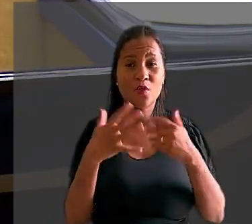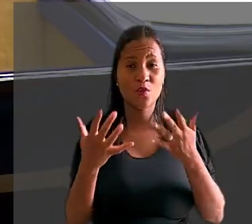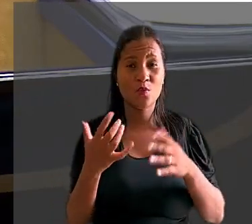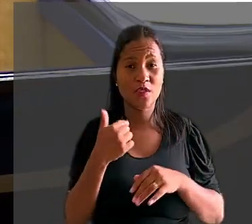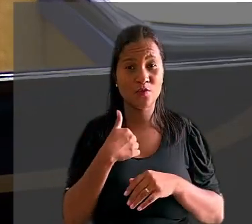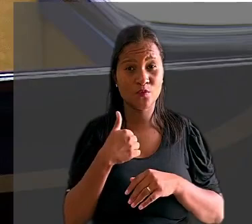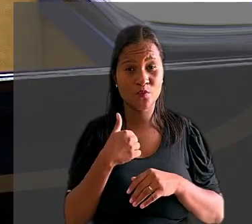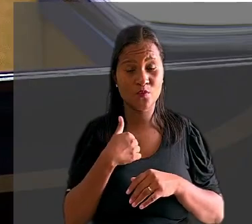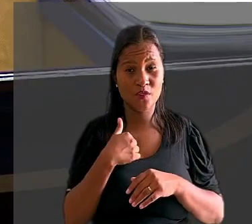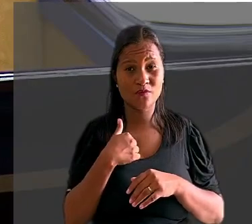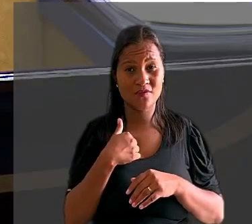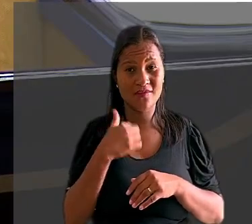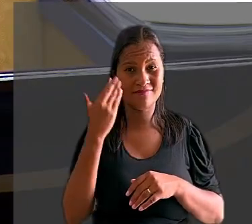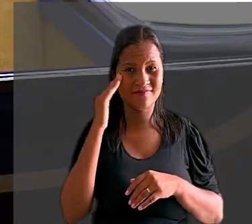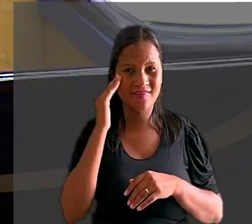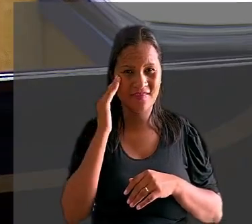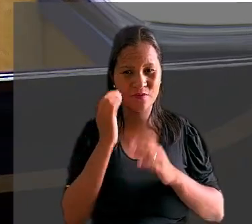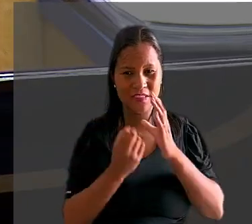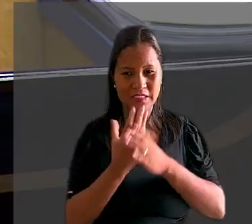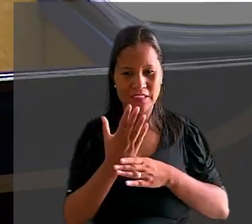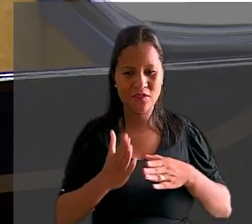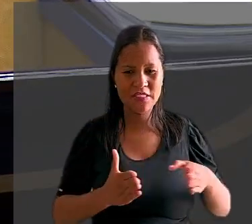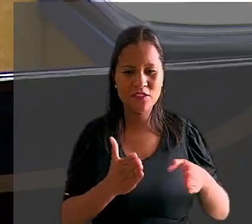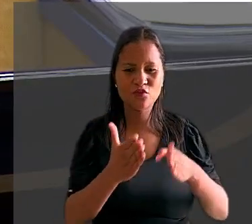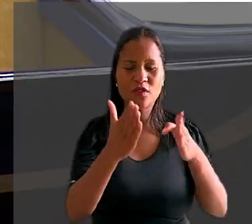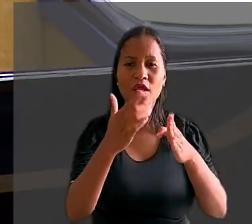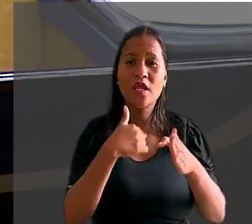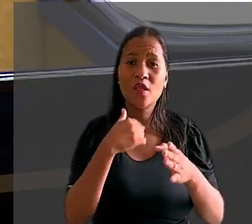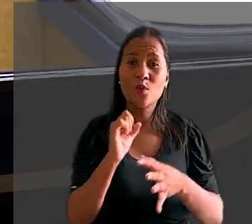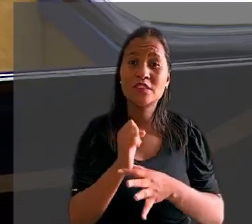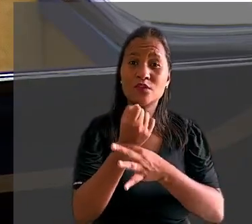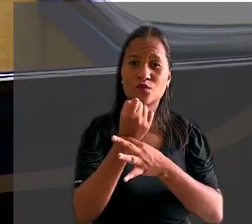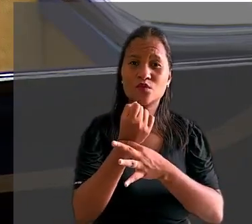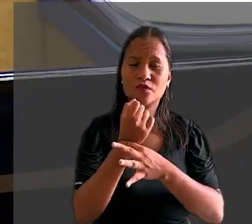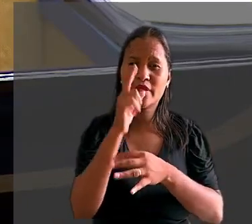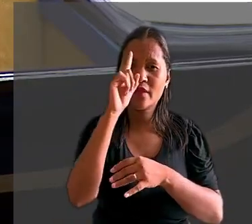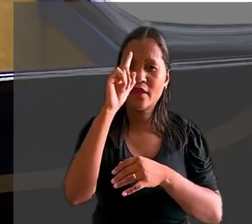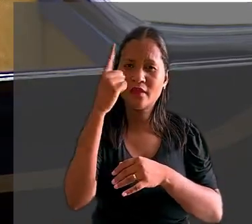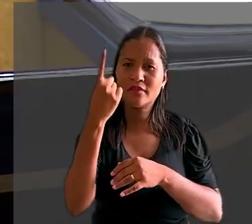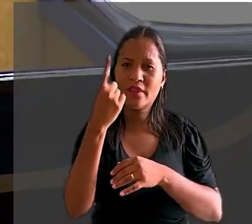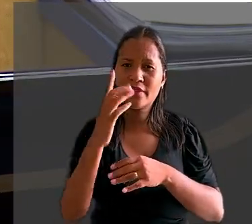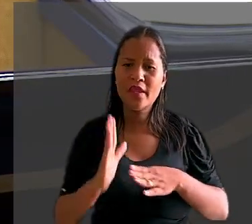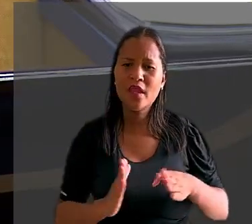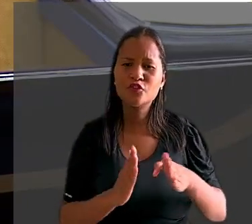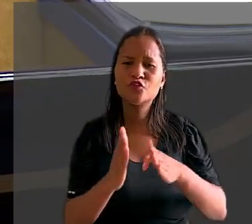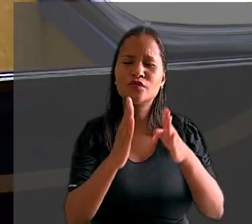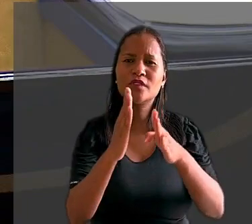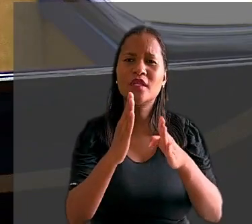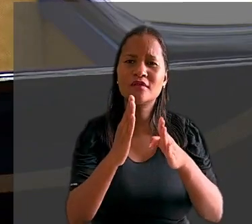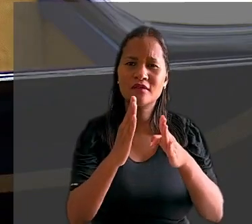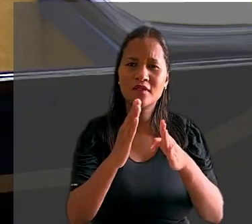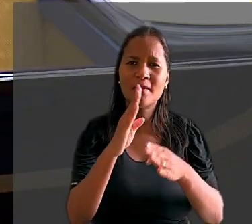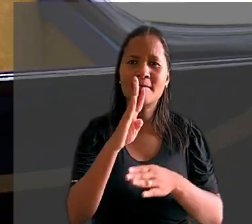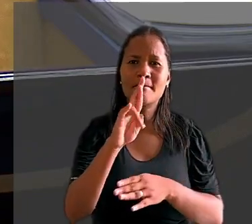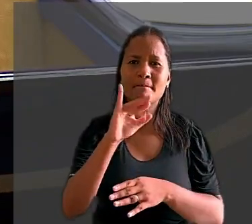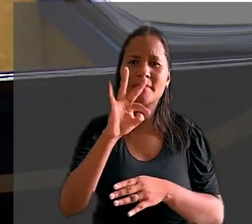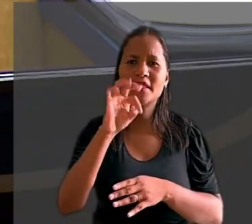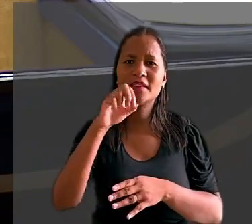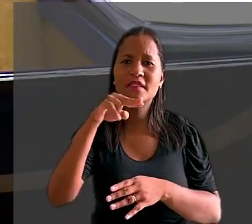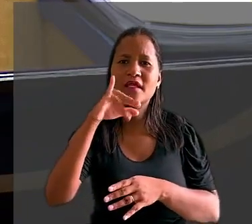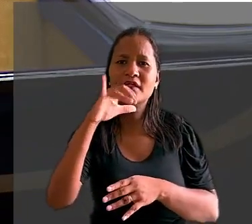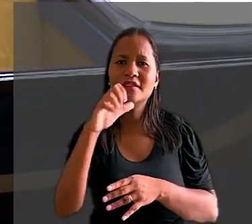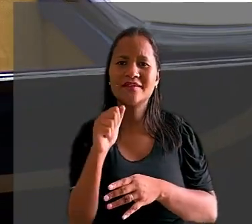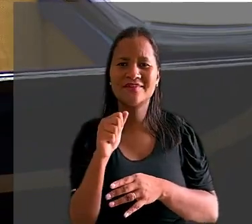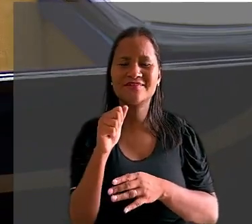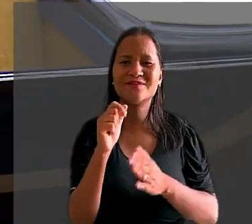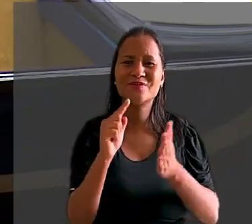eu estabeleço essa jornada, eu asseguro a ideia da jornada britânica, dos pontos